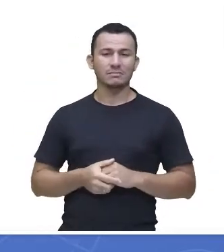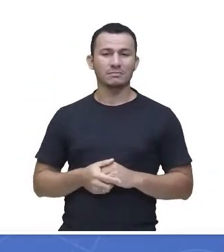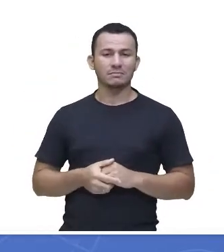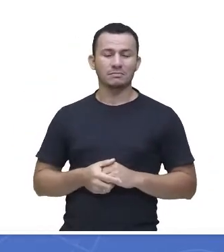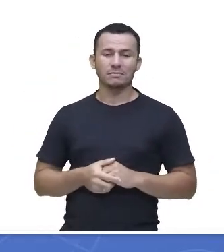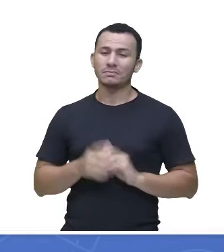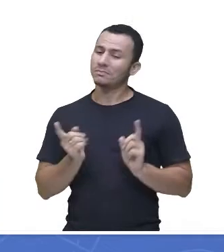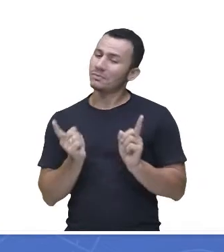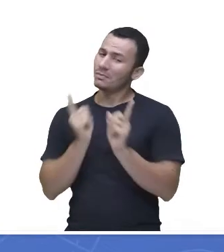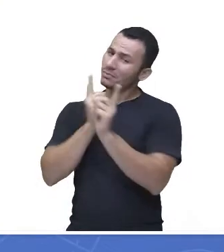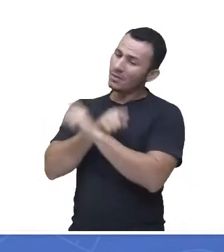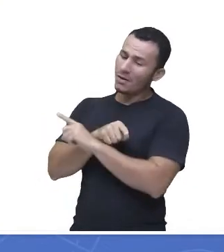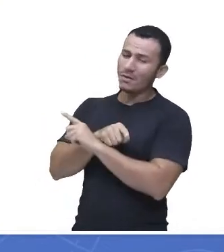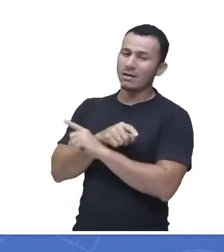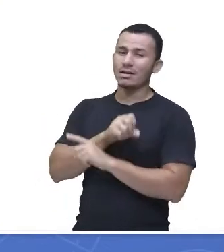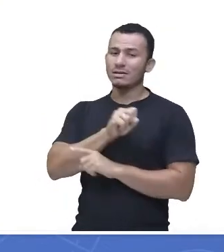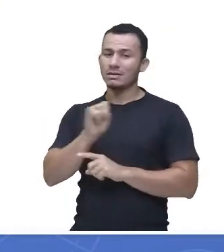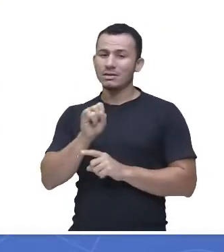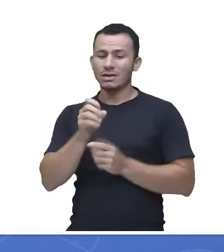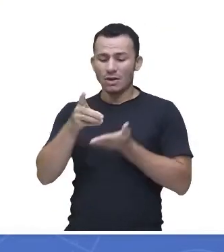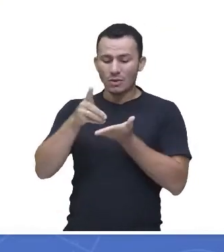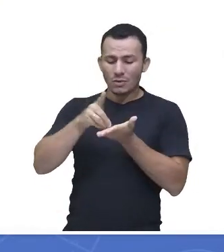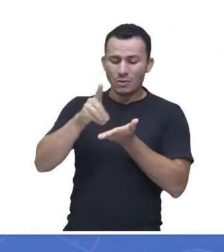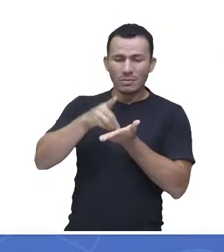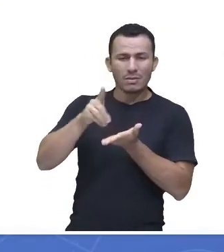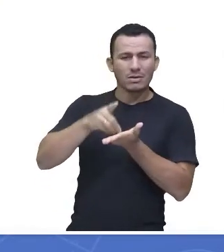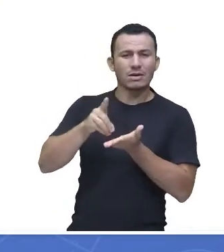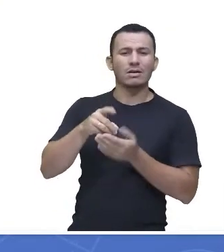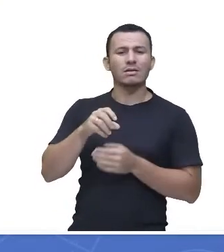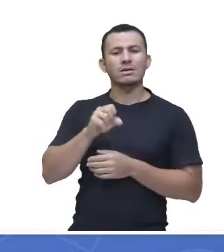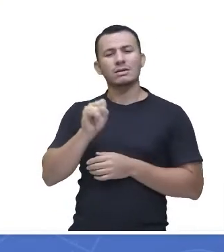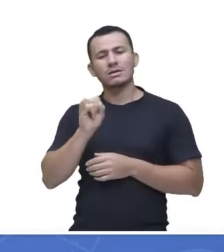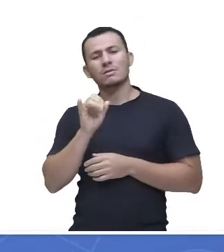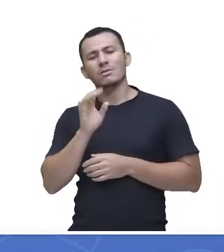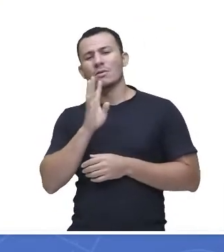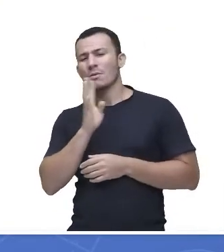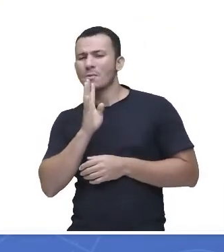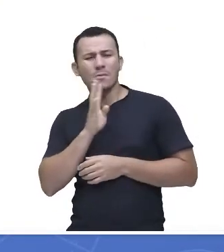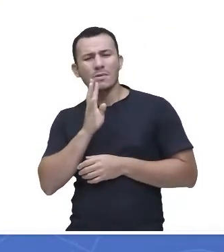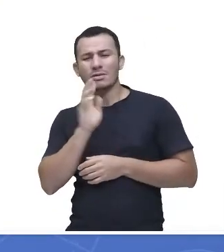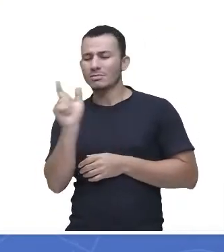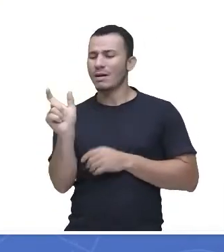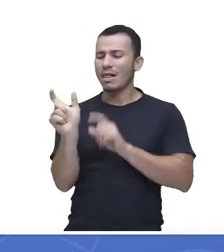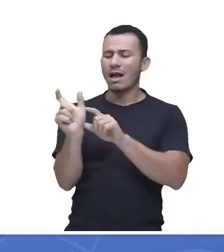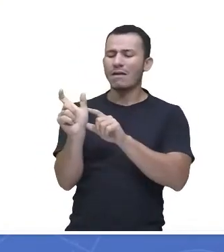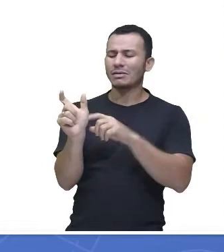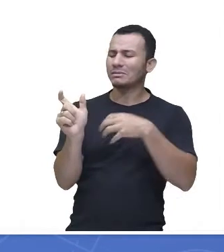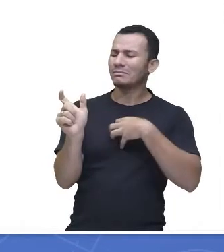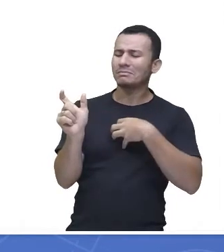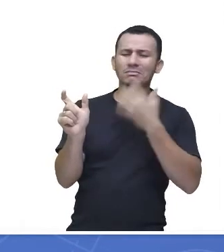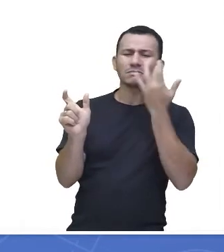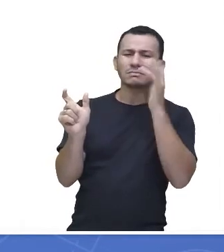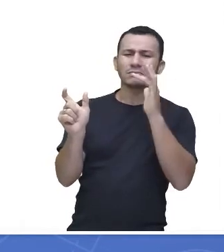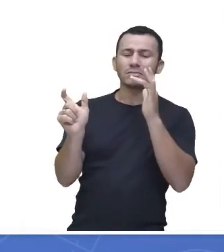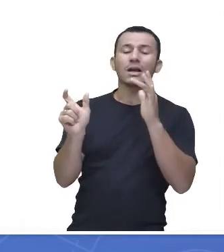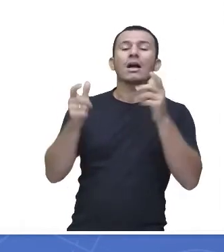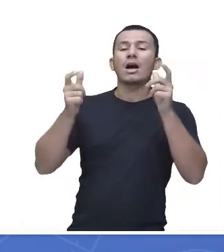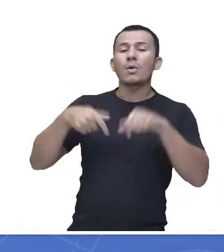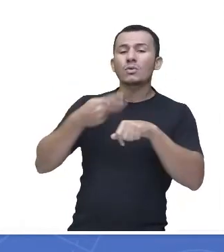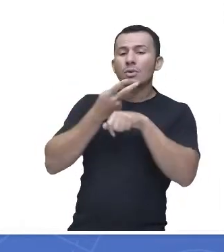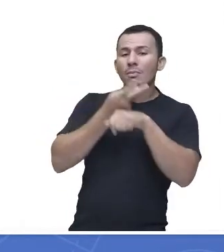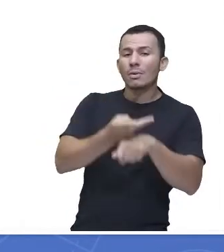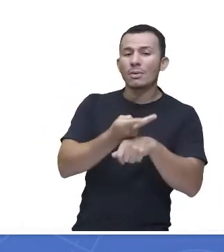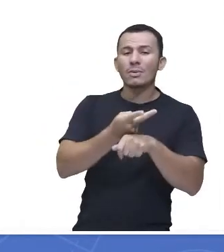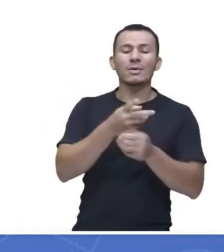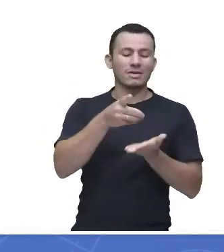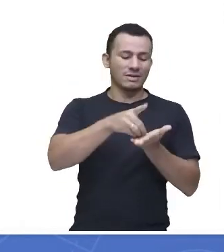inteligentes. Por quê? Porque se eu desconheço, se eu não sei qual é o sentido de uma palavra, eu vou lá buscar e assim